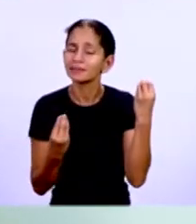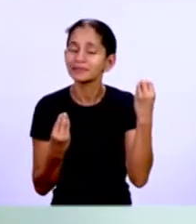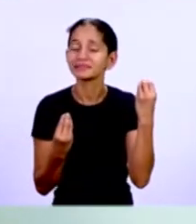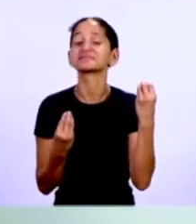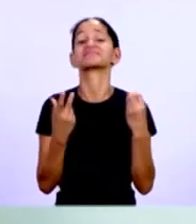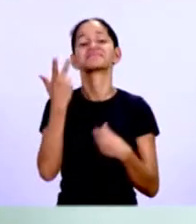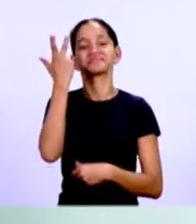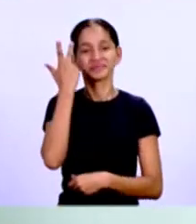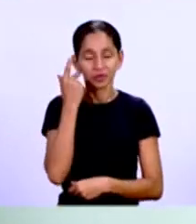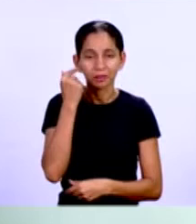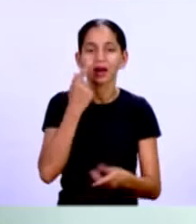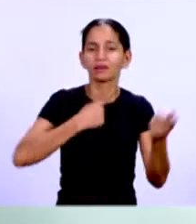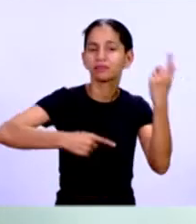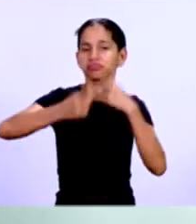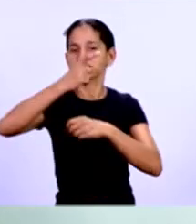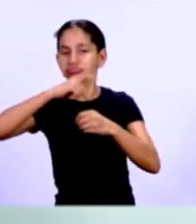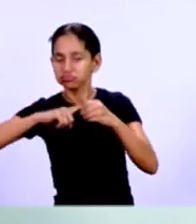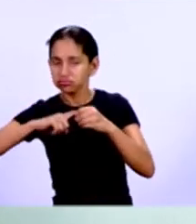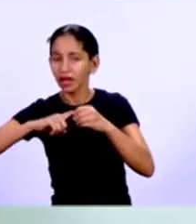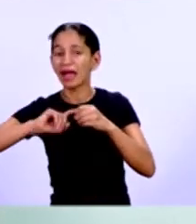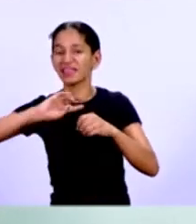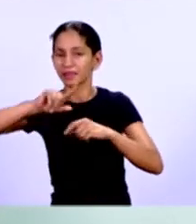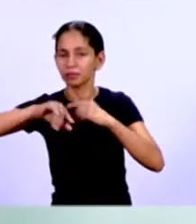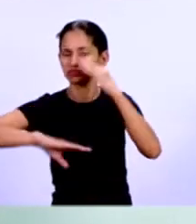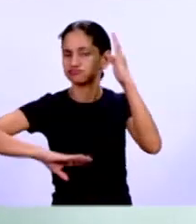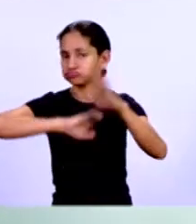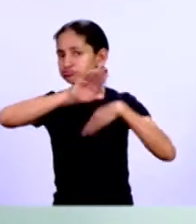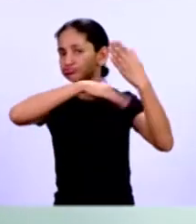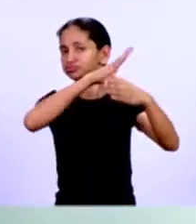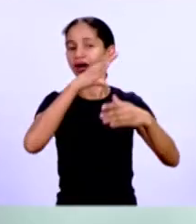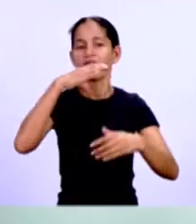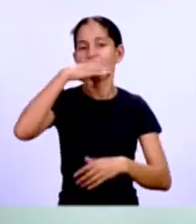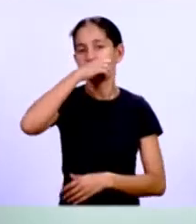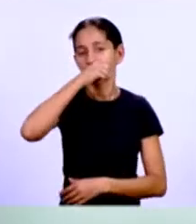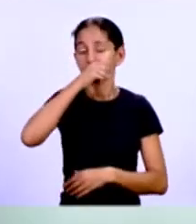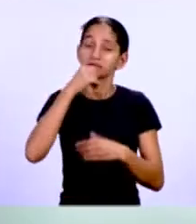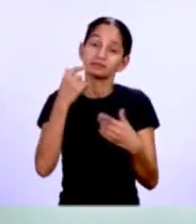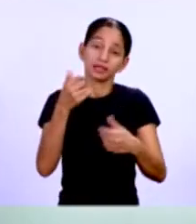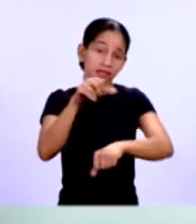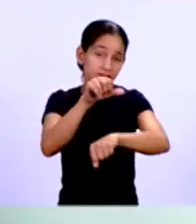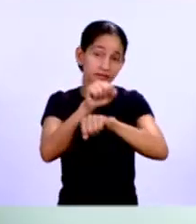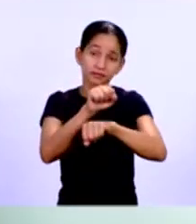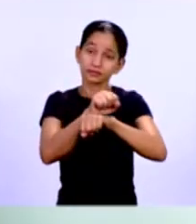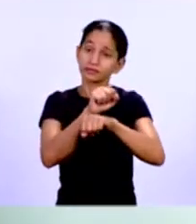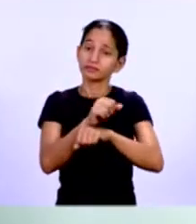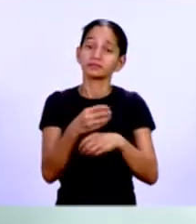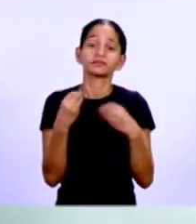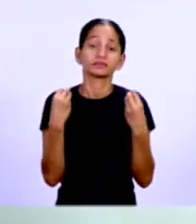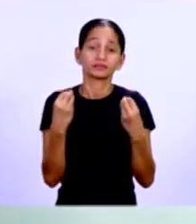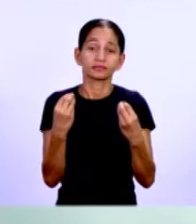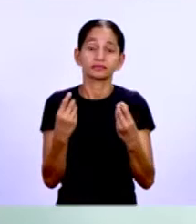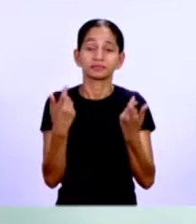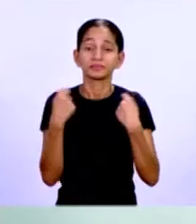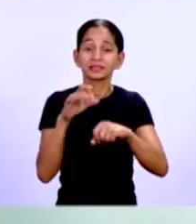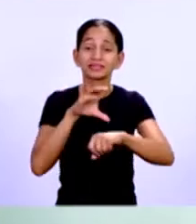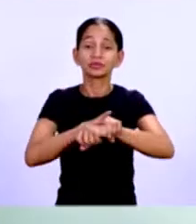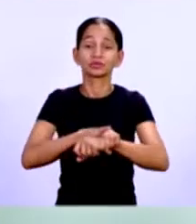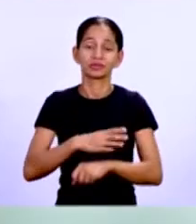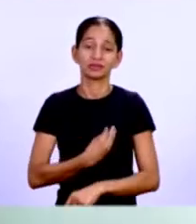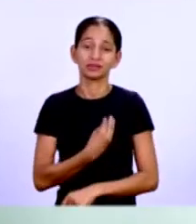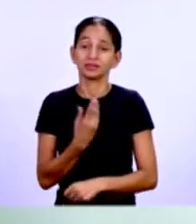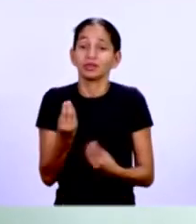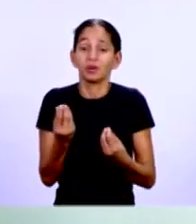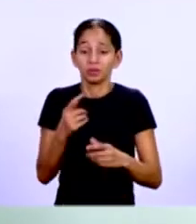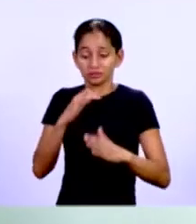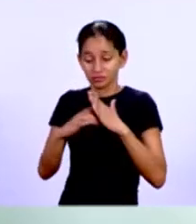de crescimento no futuro, torcemos por isso, mas, enquanto isso não acontece, o investidor precisa se proteger para não